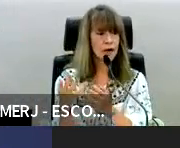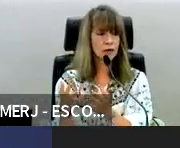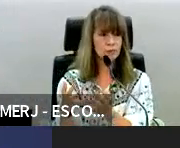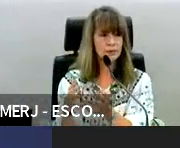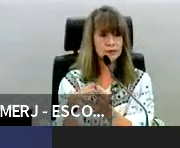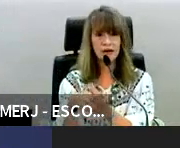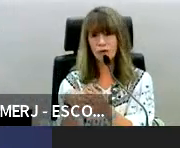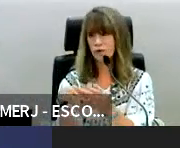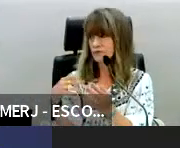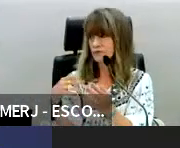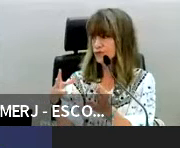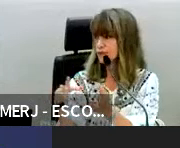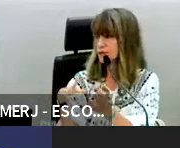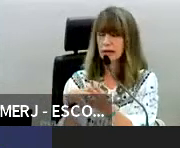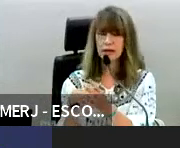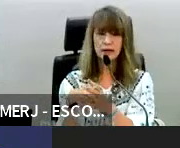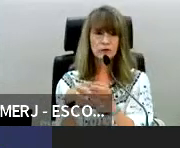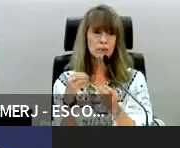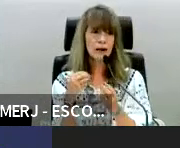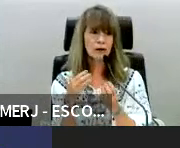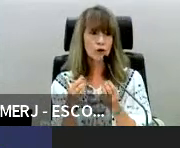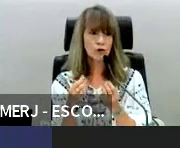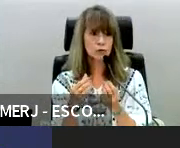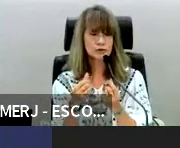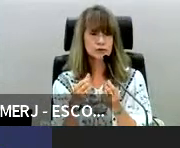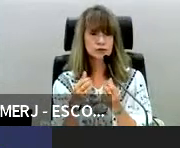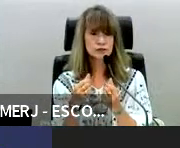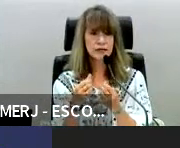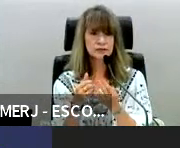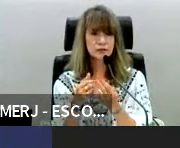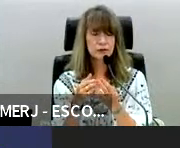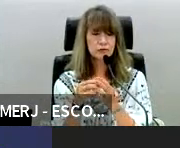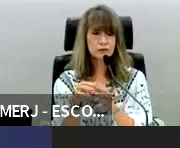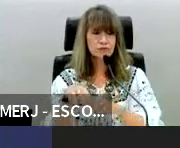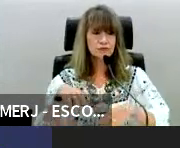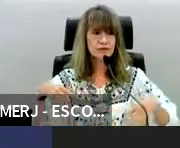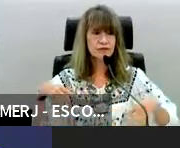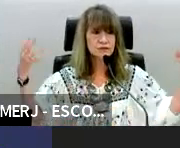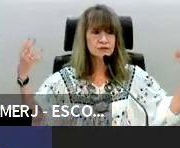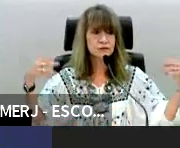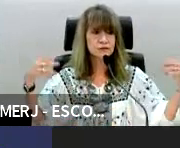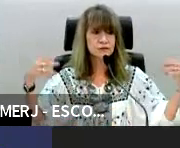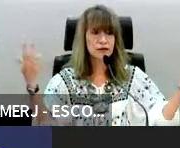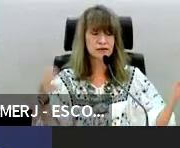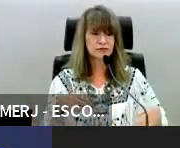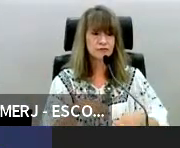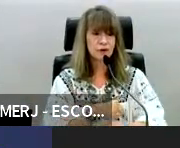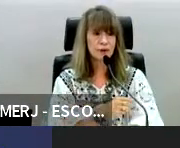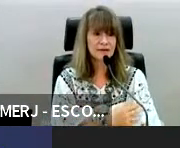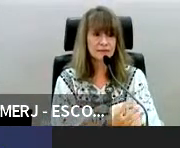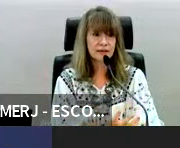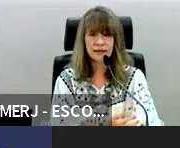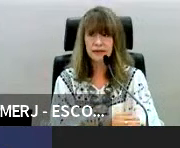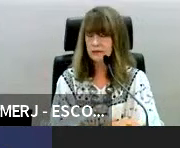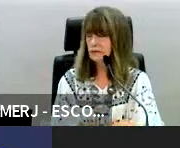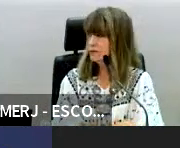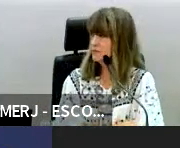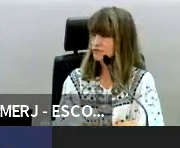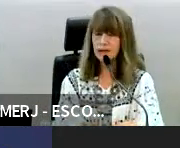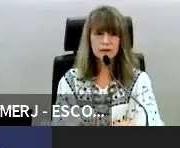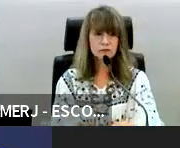ou argumentar, ou enfim, com maior consistência do que ficarmos de forma